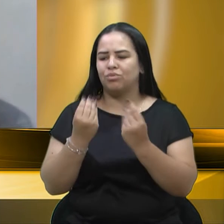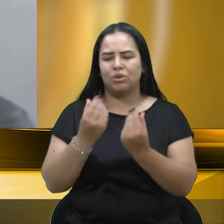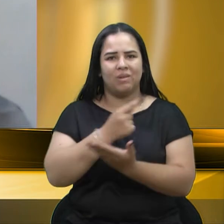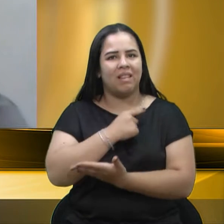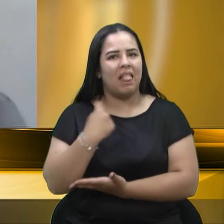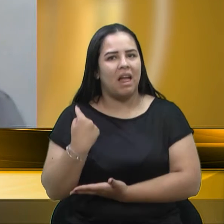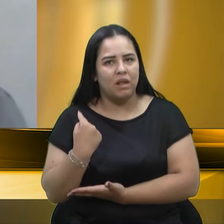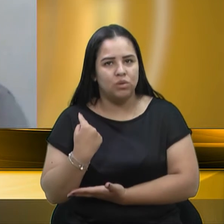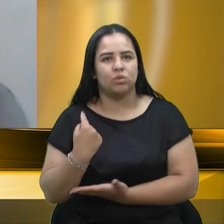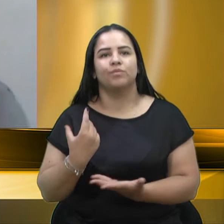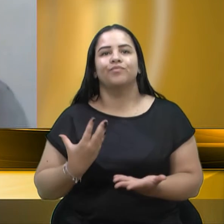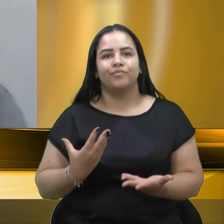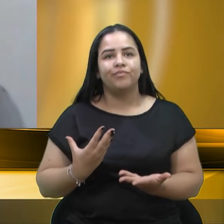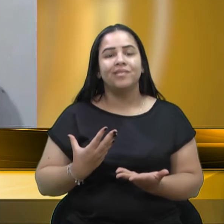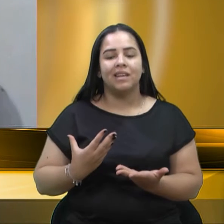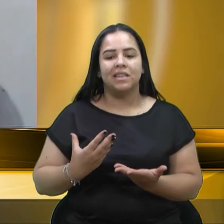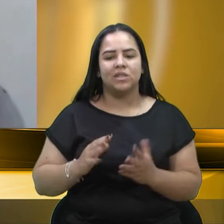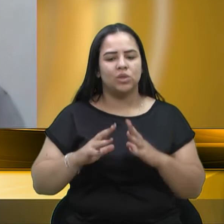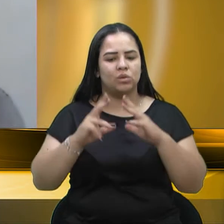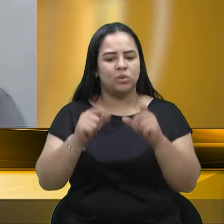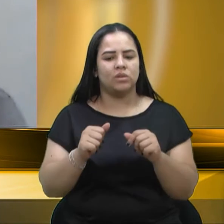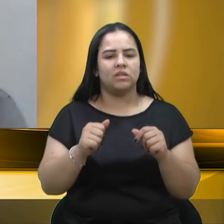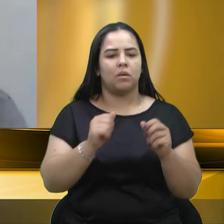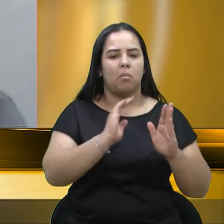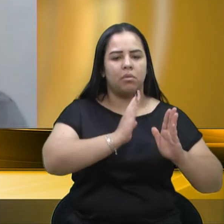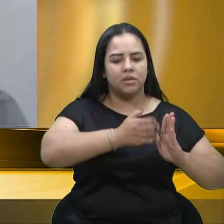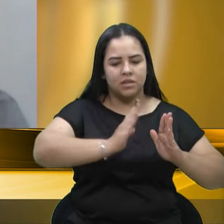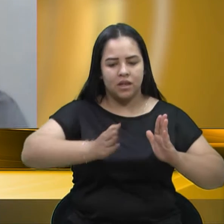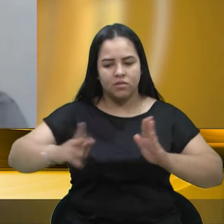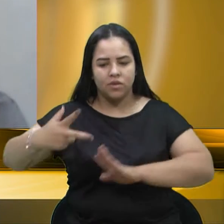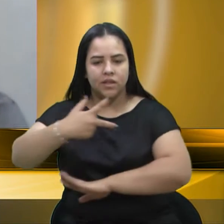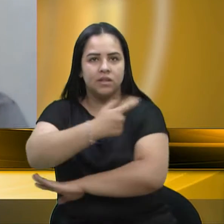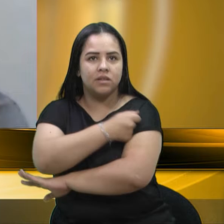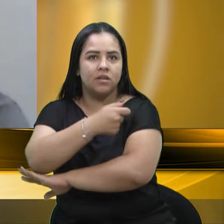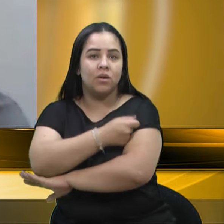todo, porque a gente sequer sabe quem é o ministro, né?